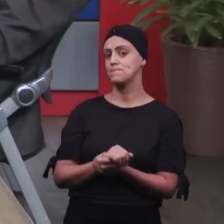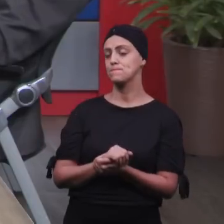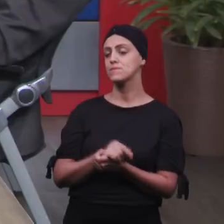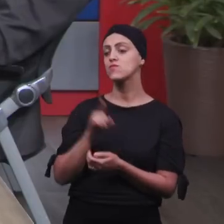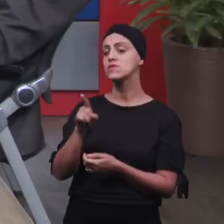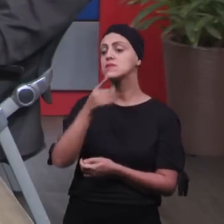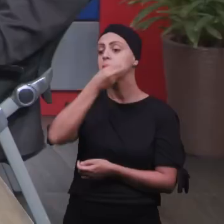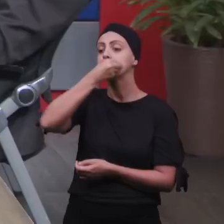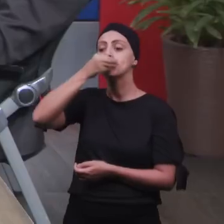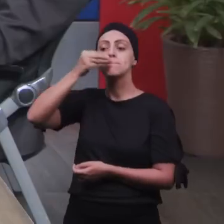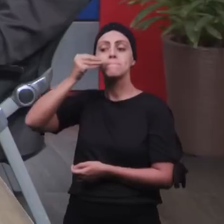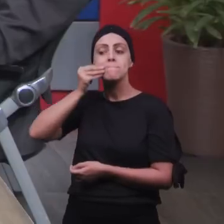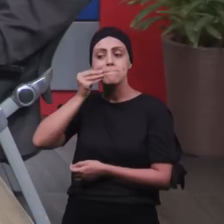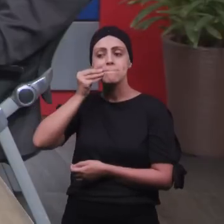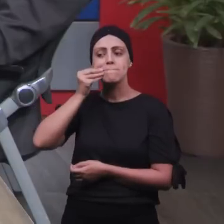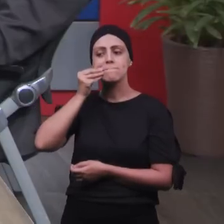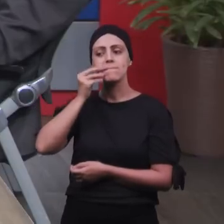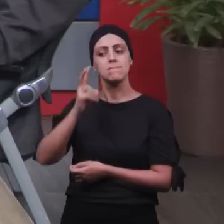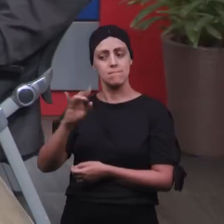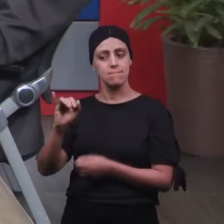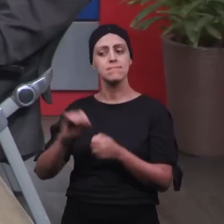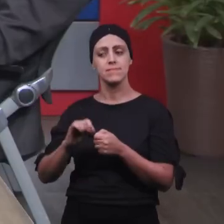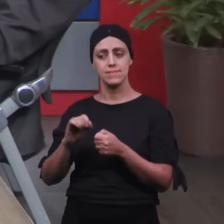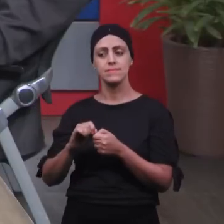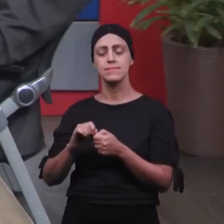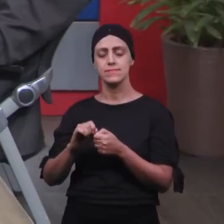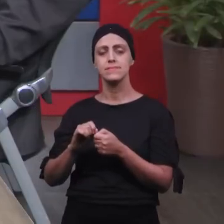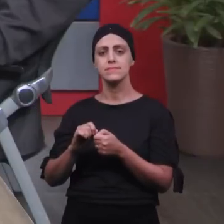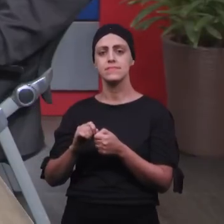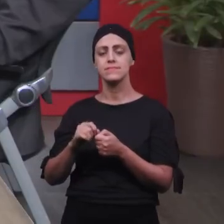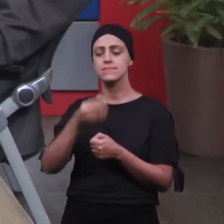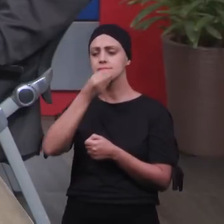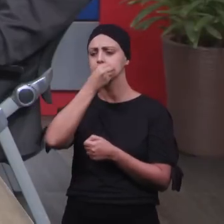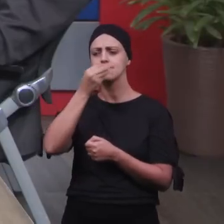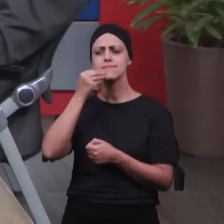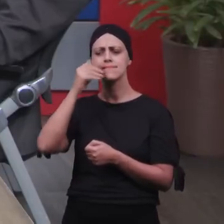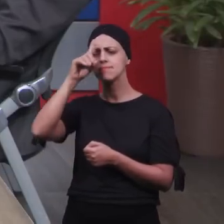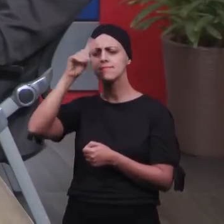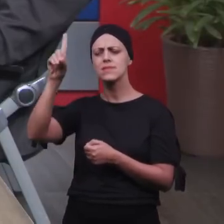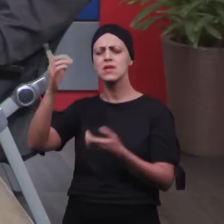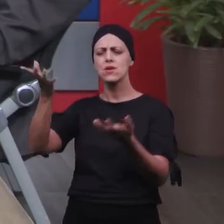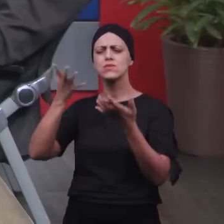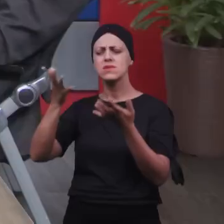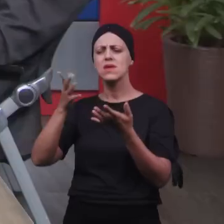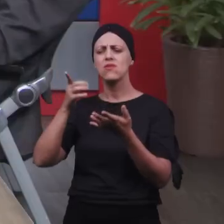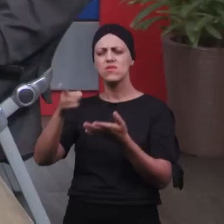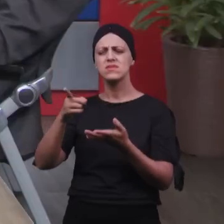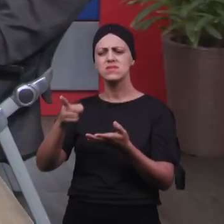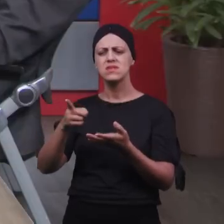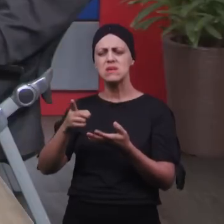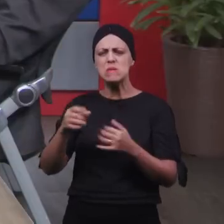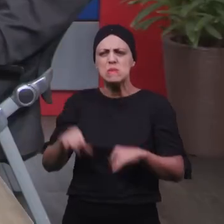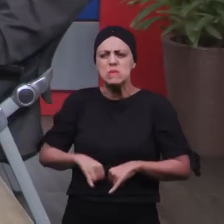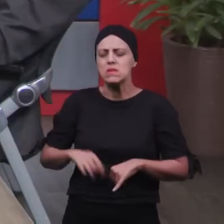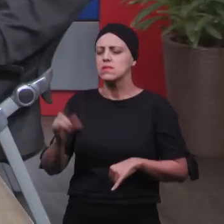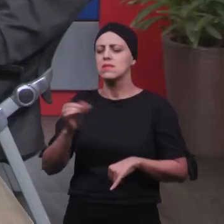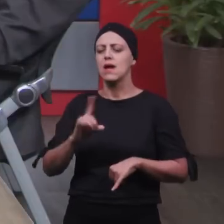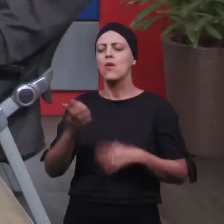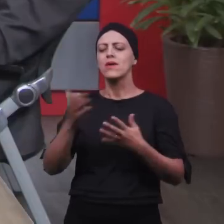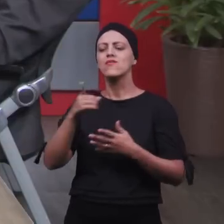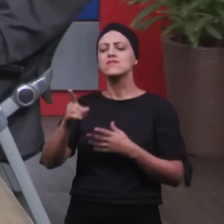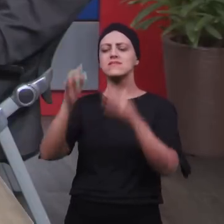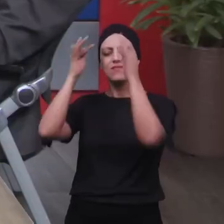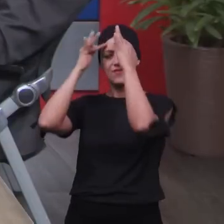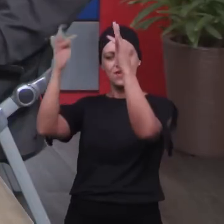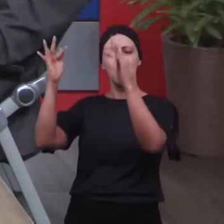jejum. Você faz um jejum, não precisa de muita coisa, não. Deus ele não quer sacrifício, não. Ele quer somente fidelidade.